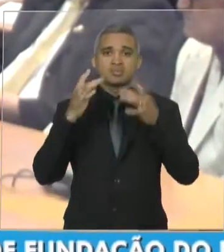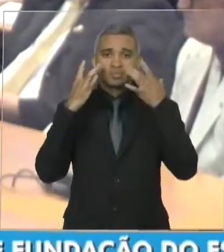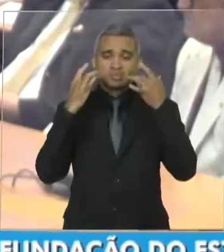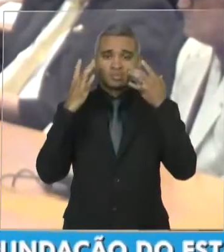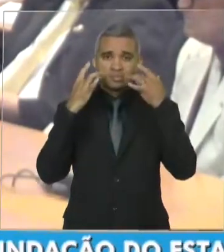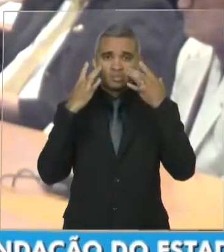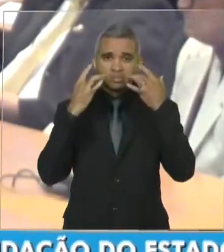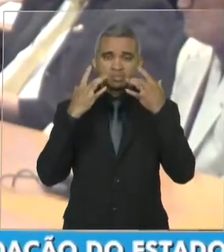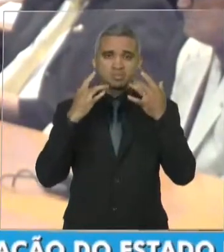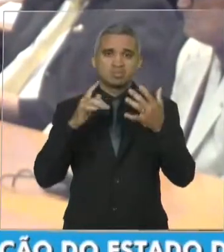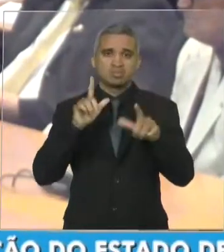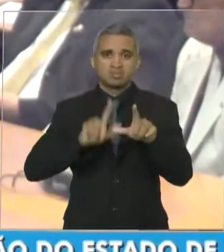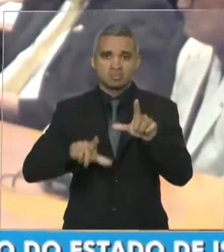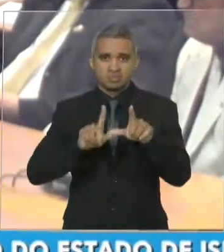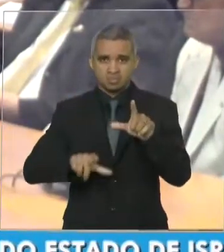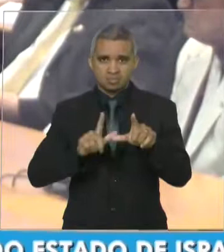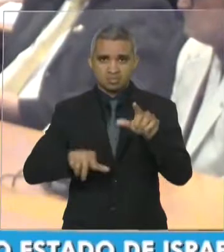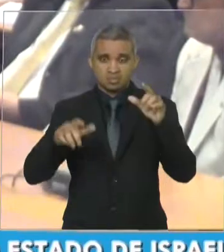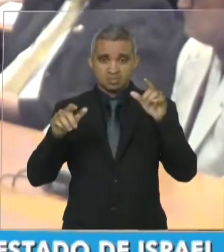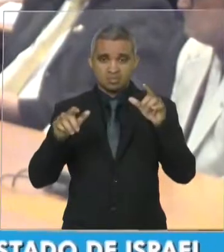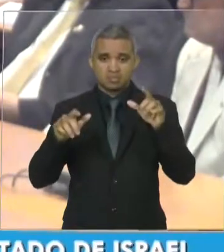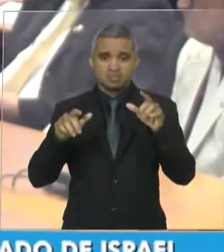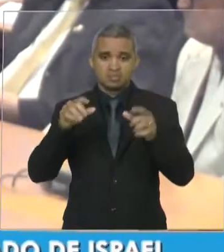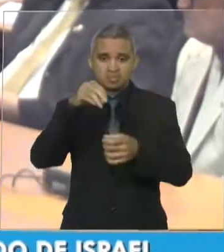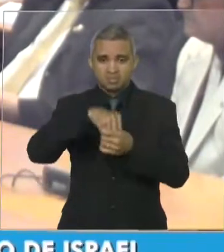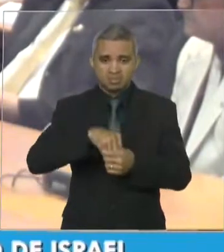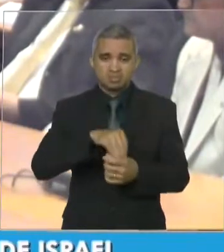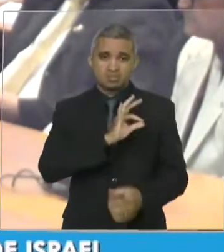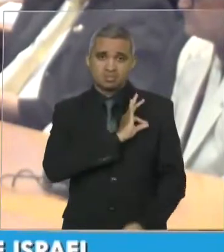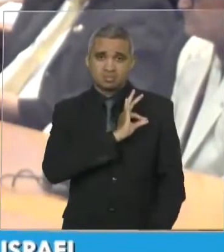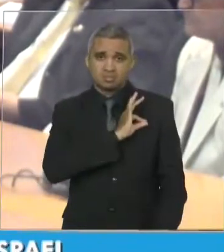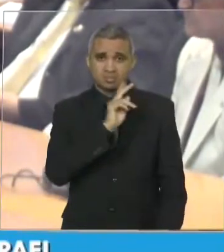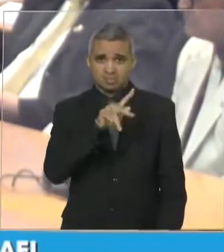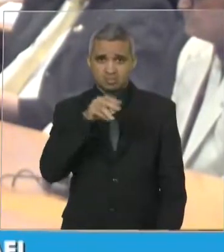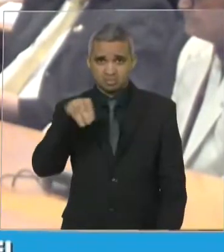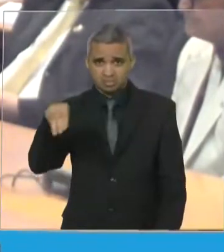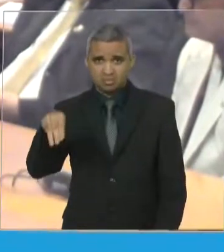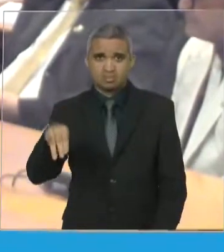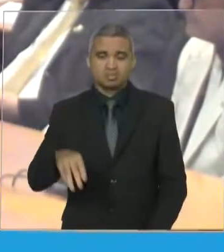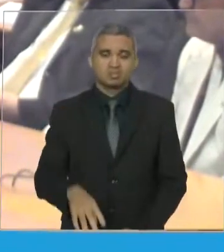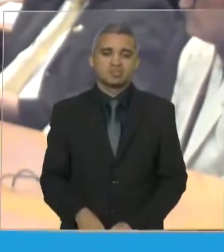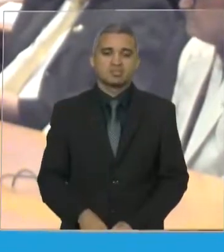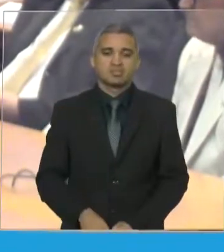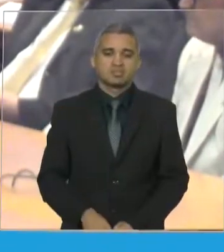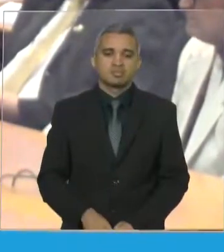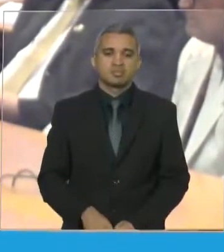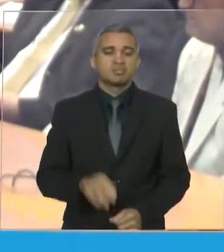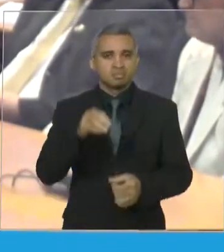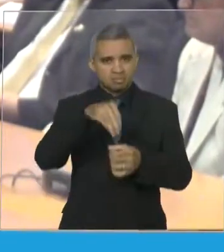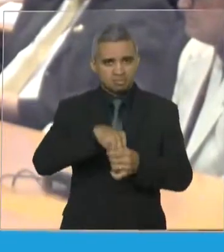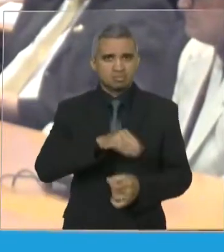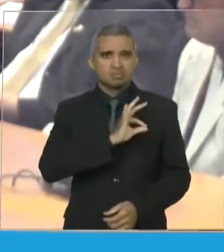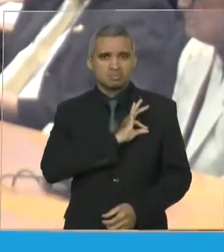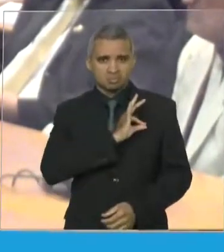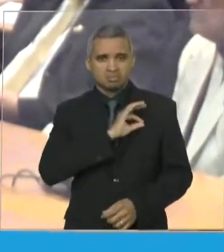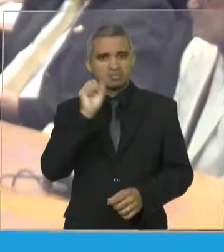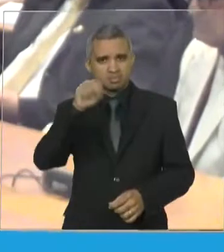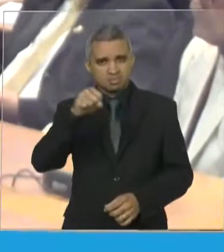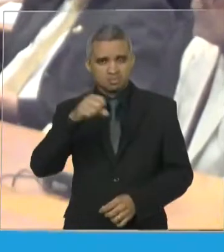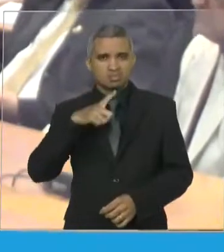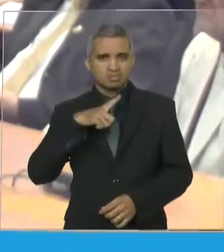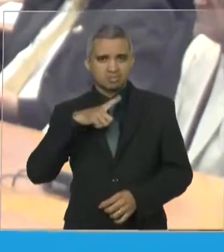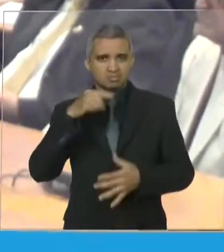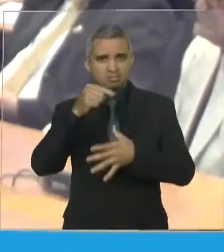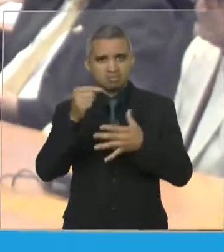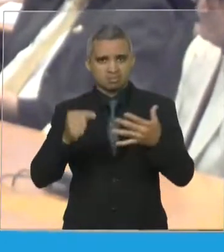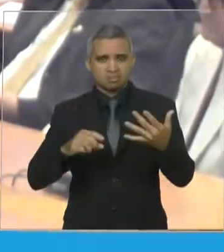É, na Polícia Militar do Maranhão também nós falamos de arte, de ciências e tudo mais. E também o senhor Paulo Matos,